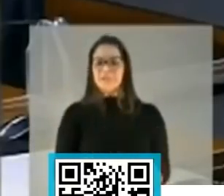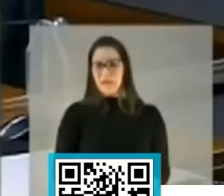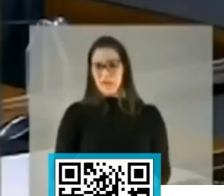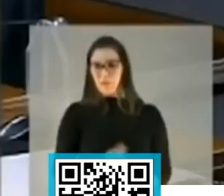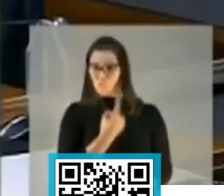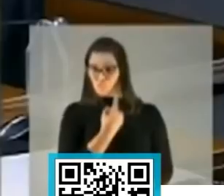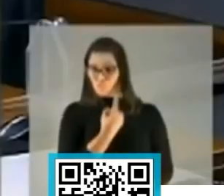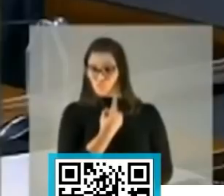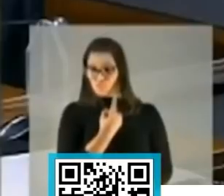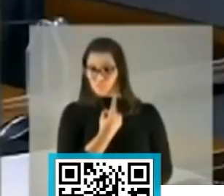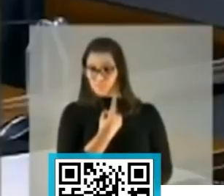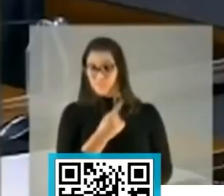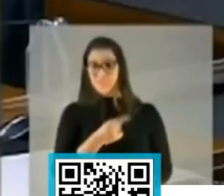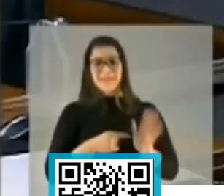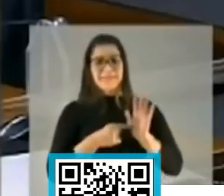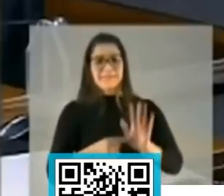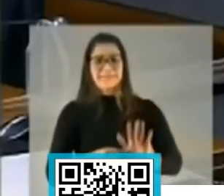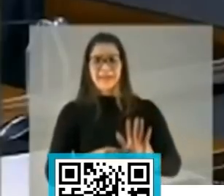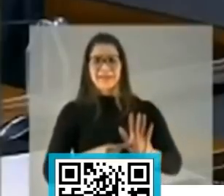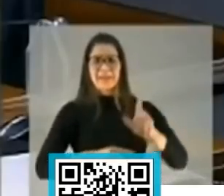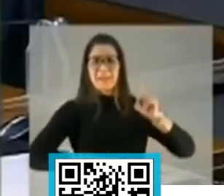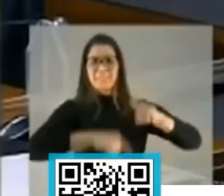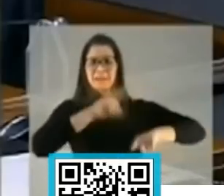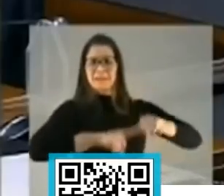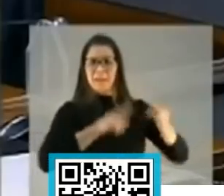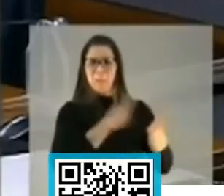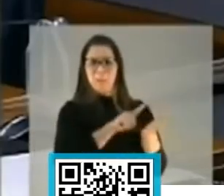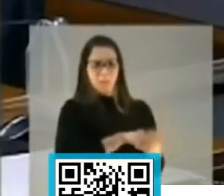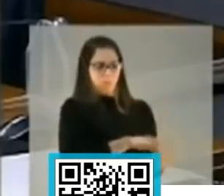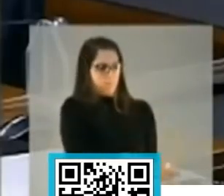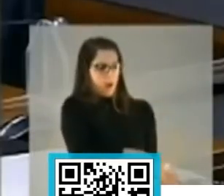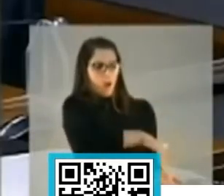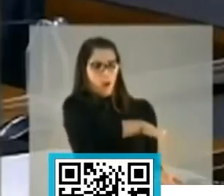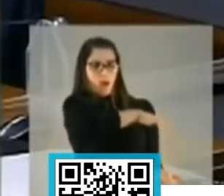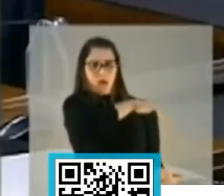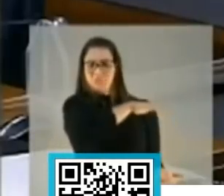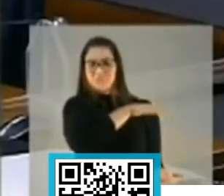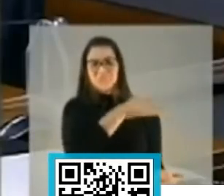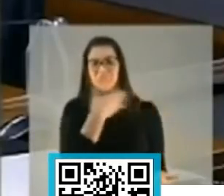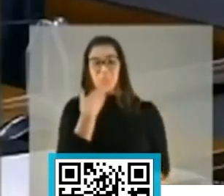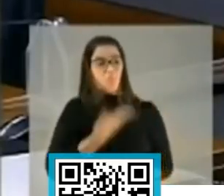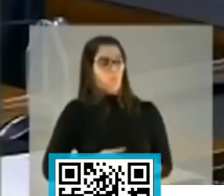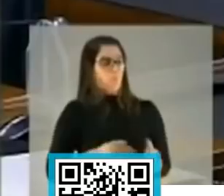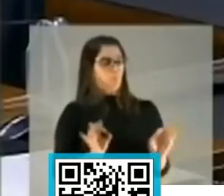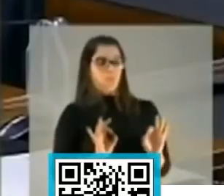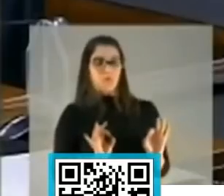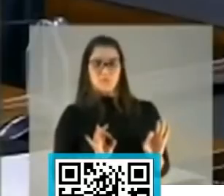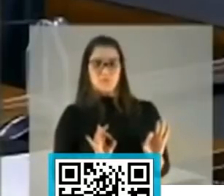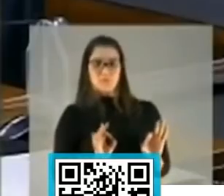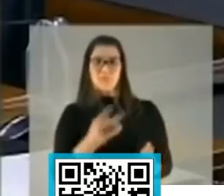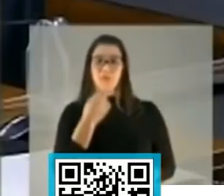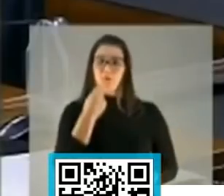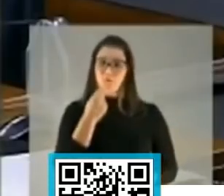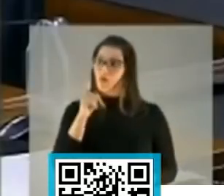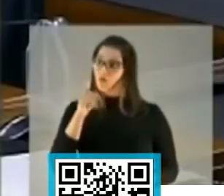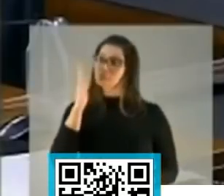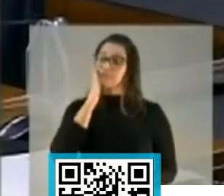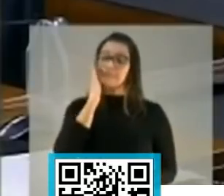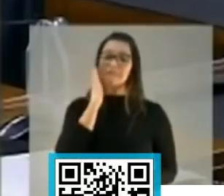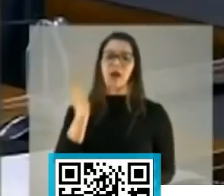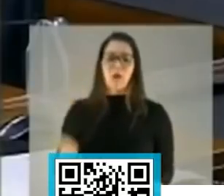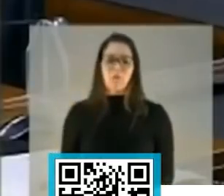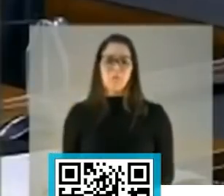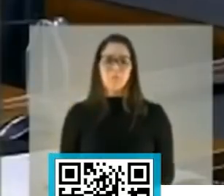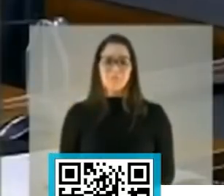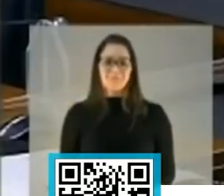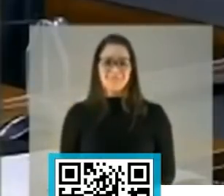trazer carrinho cheio de papel não impressiona ninguém sabe ler não é assim que funciona quando eu falo com a senhora e mencione a senhora reconhece que